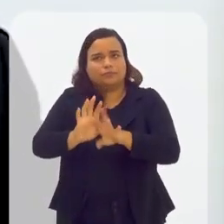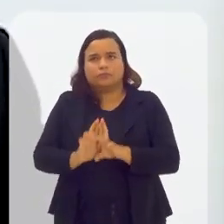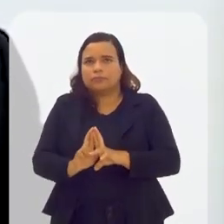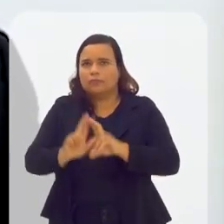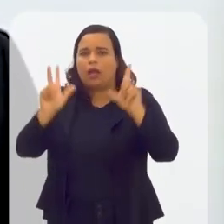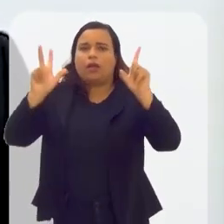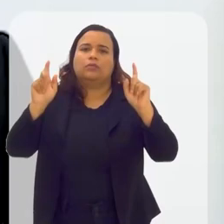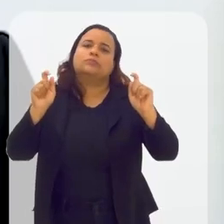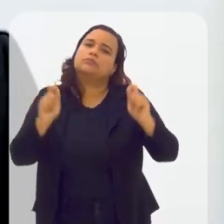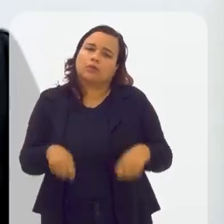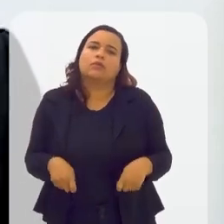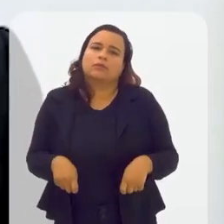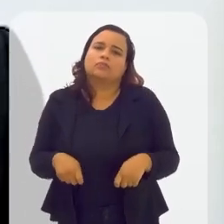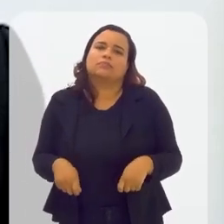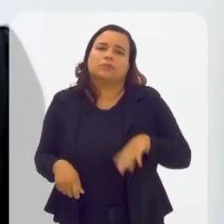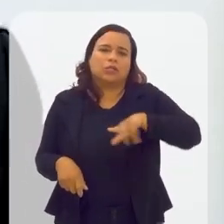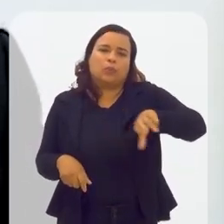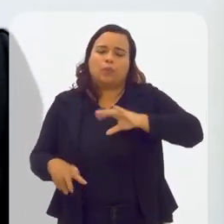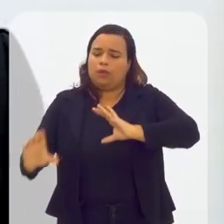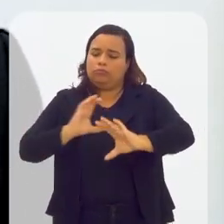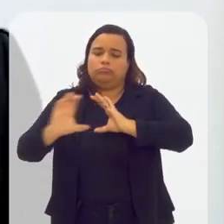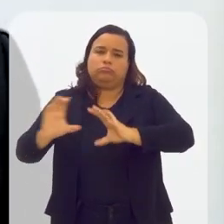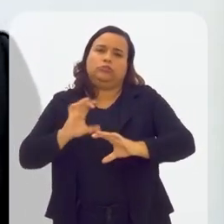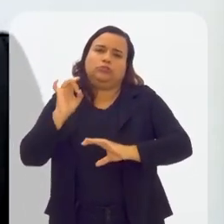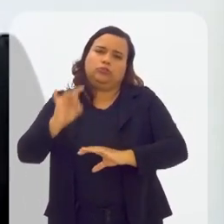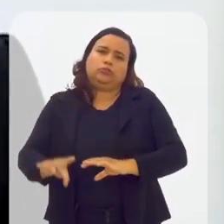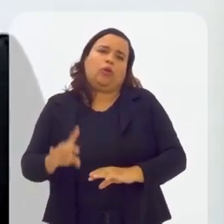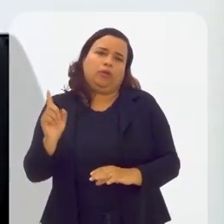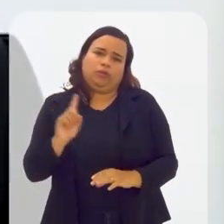aportar um diferencial, não só de